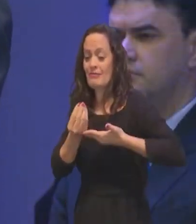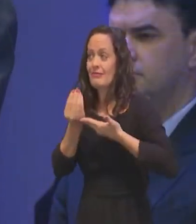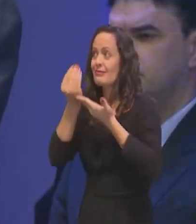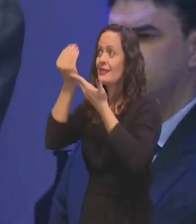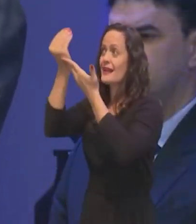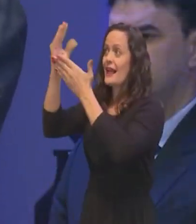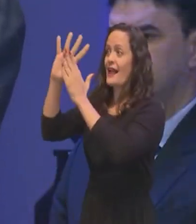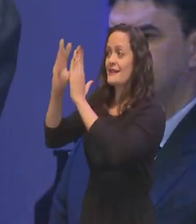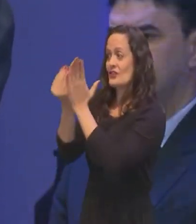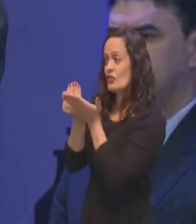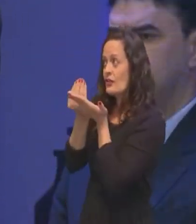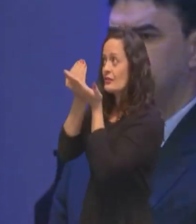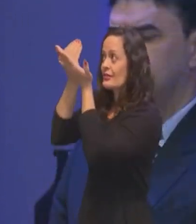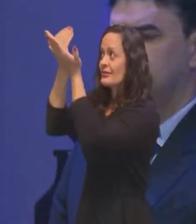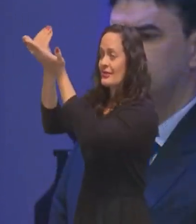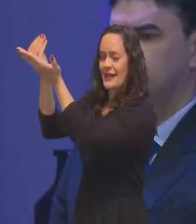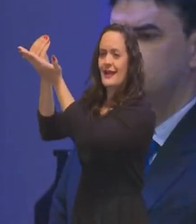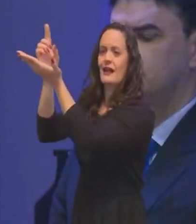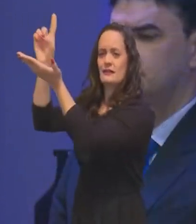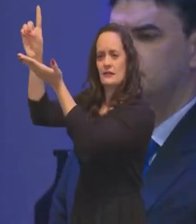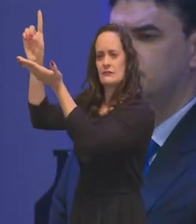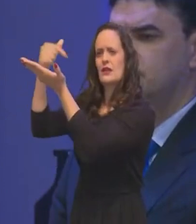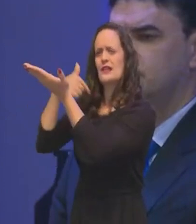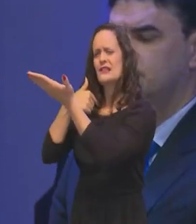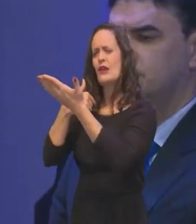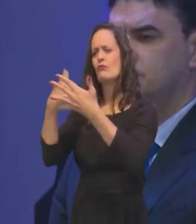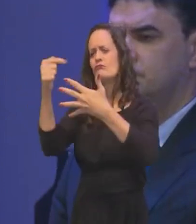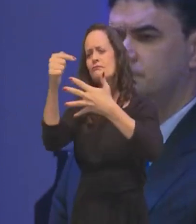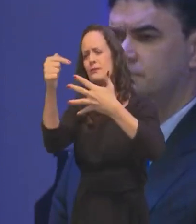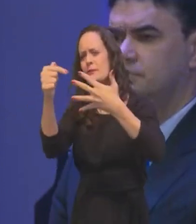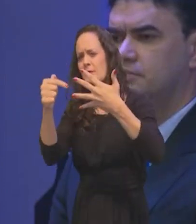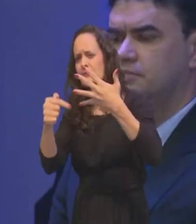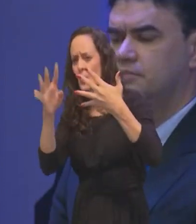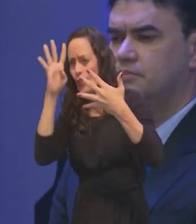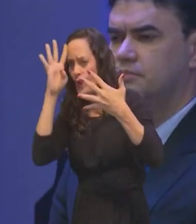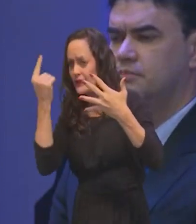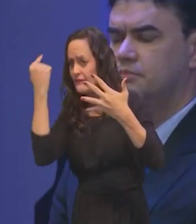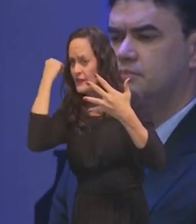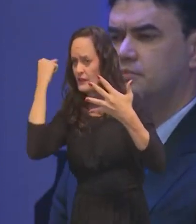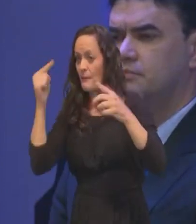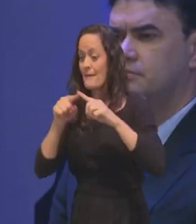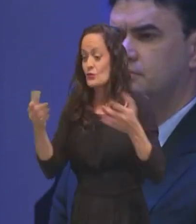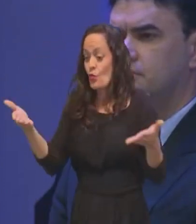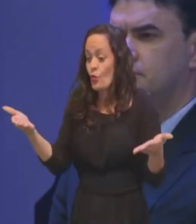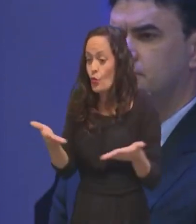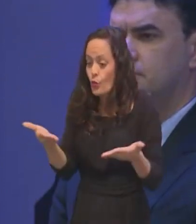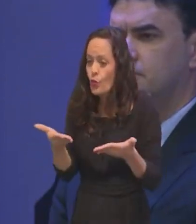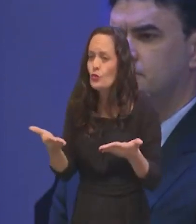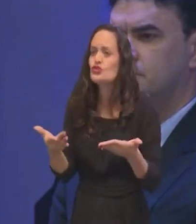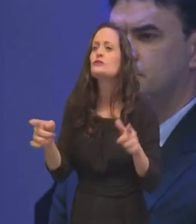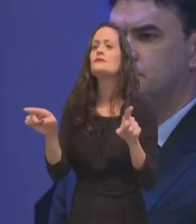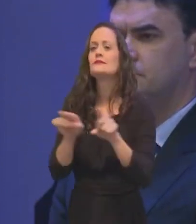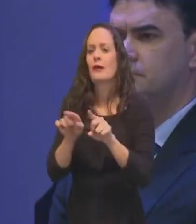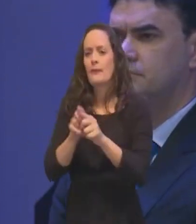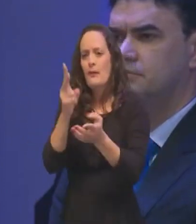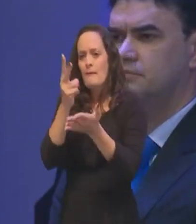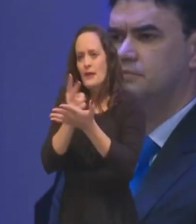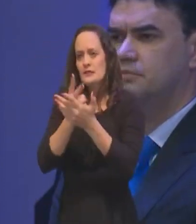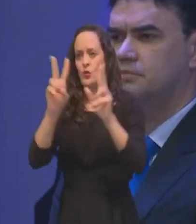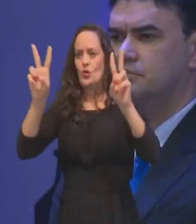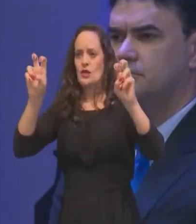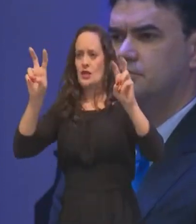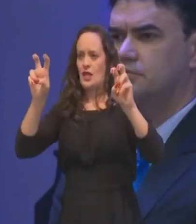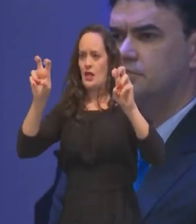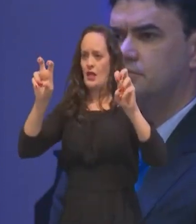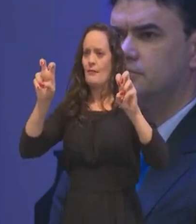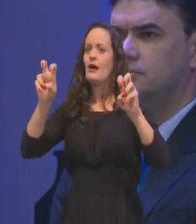igreja, e fiz algumas considerações, e nesta manhã gostaria novamente de abordar este assunto. Para